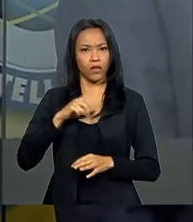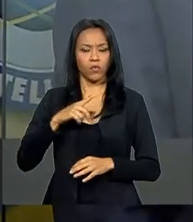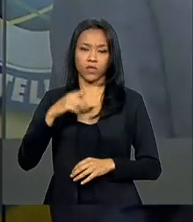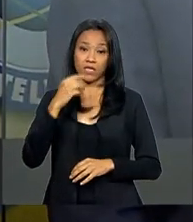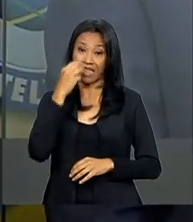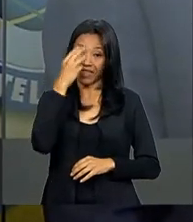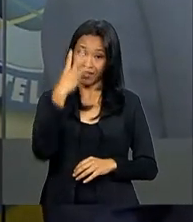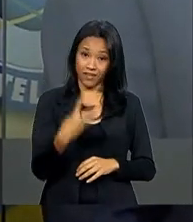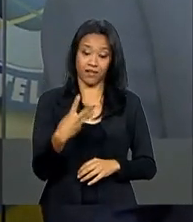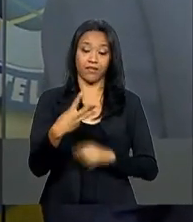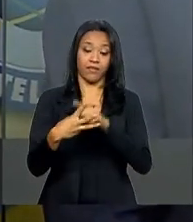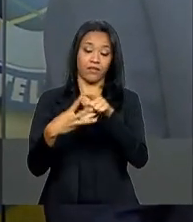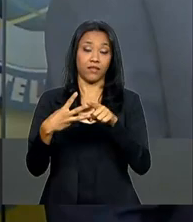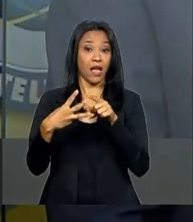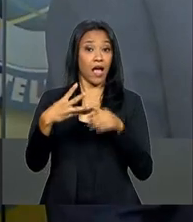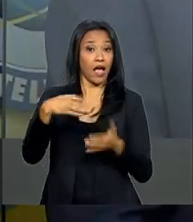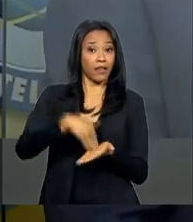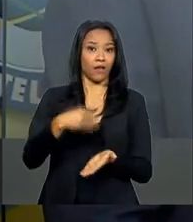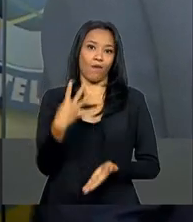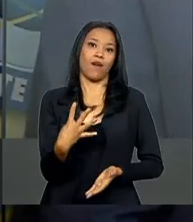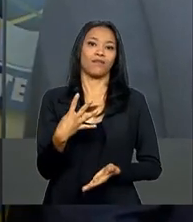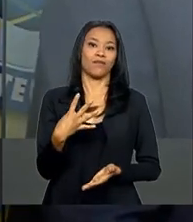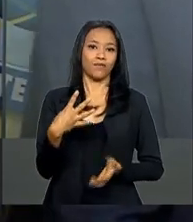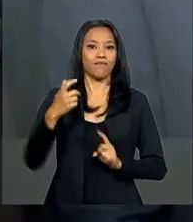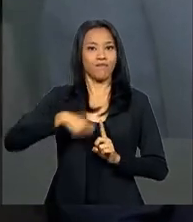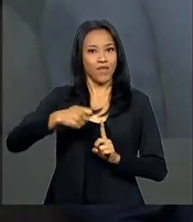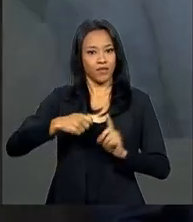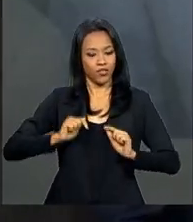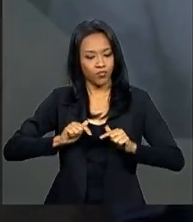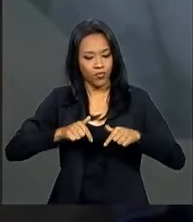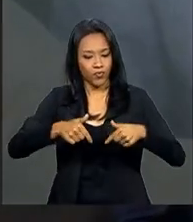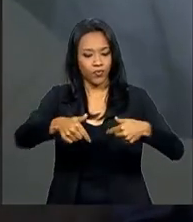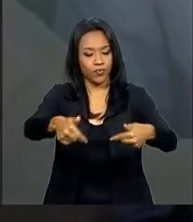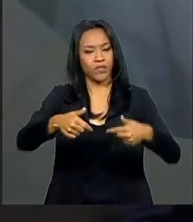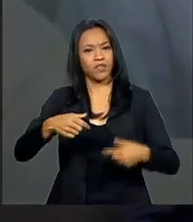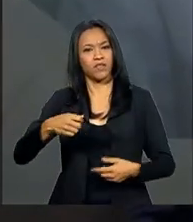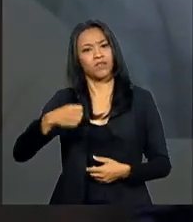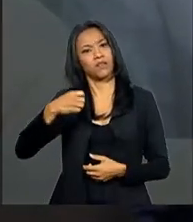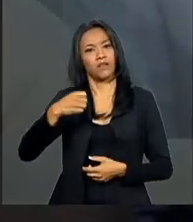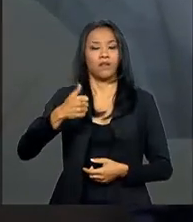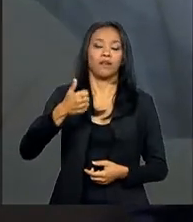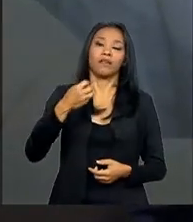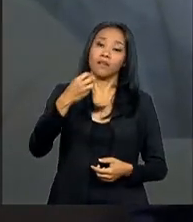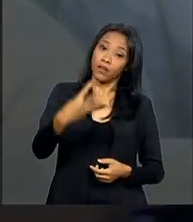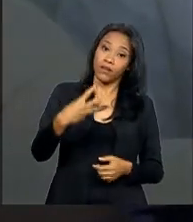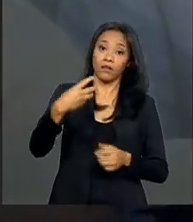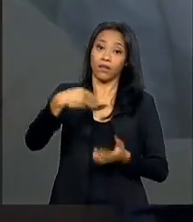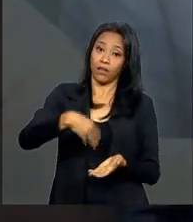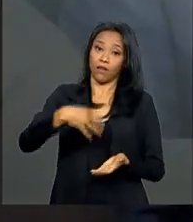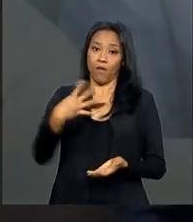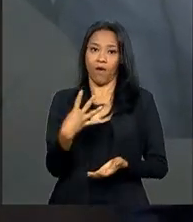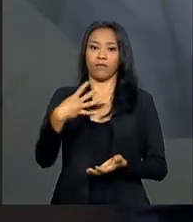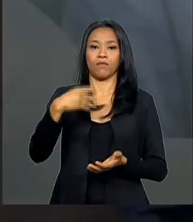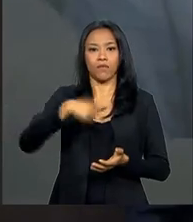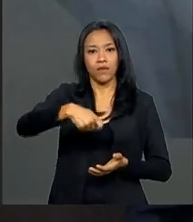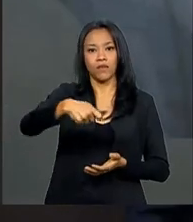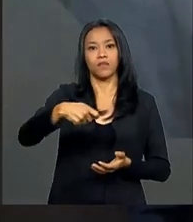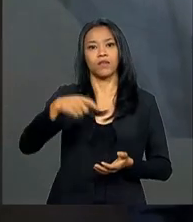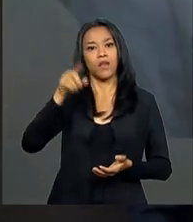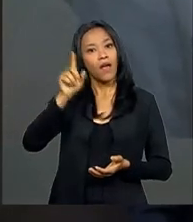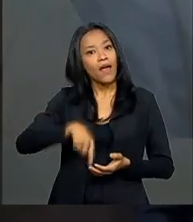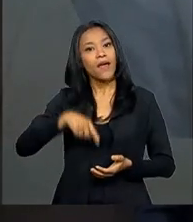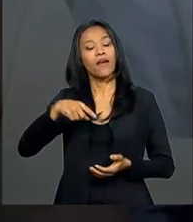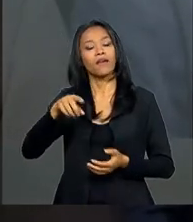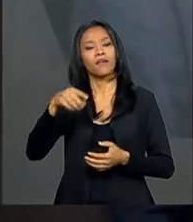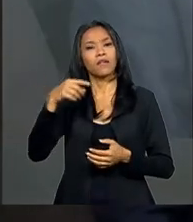3, no máximo 4 meses. E nesses 3 e 4 meses, os índices são de